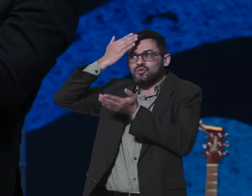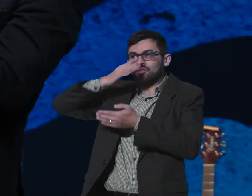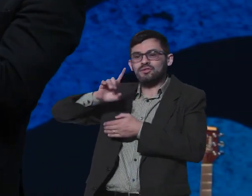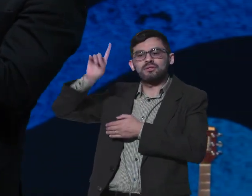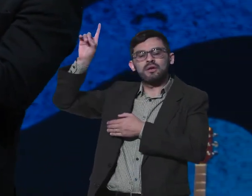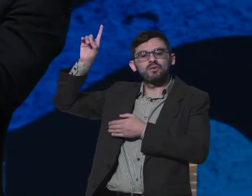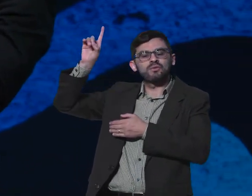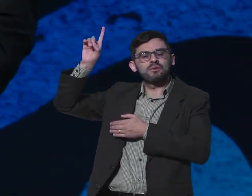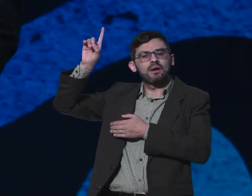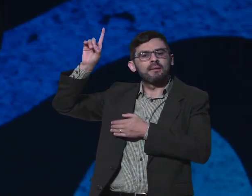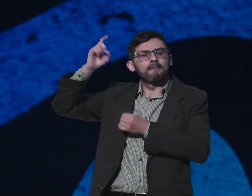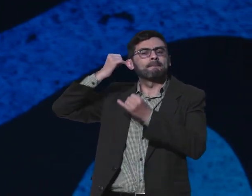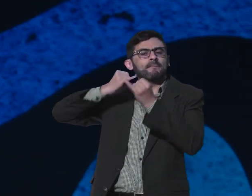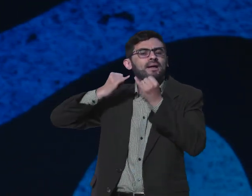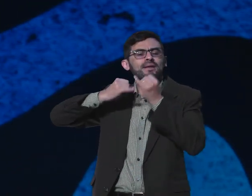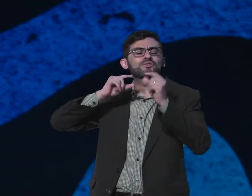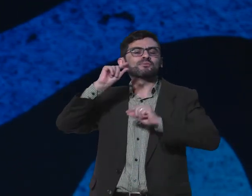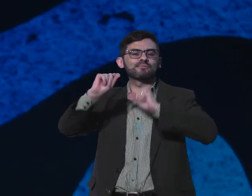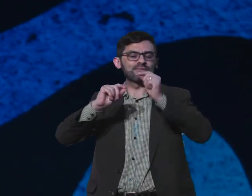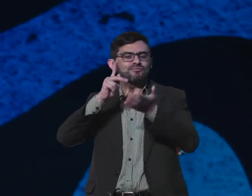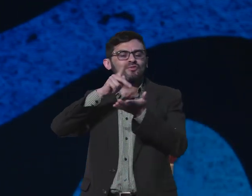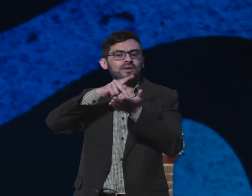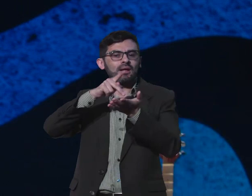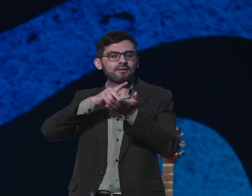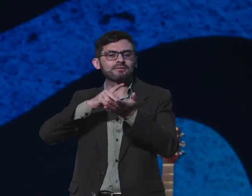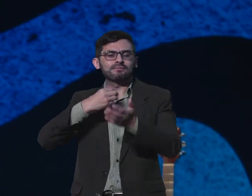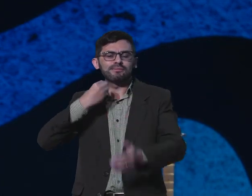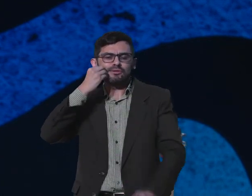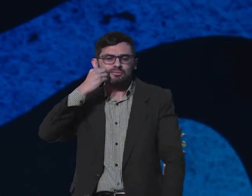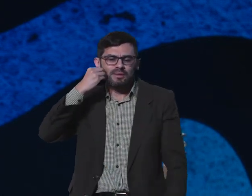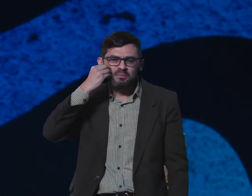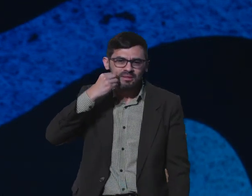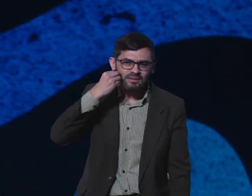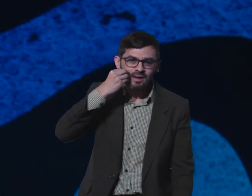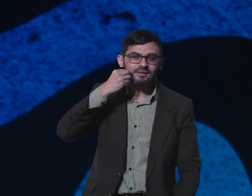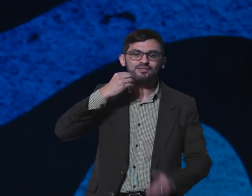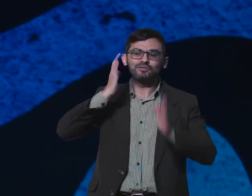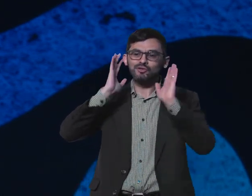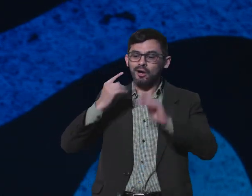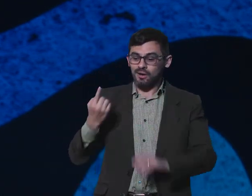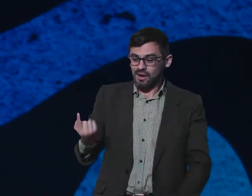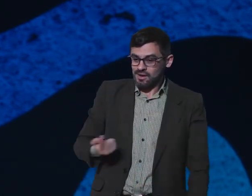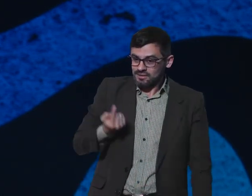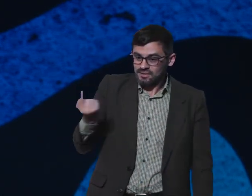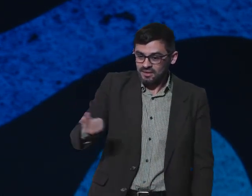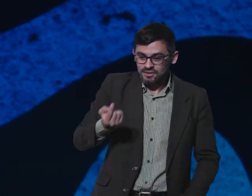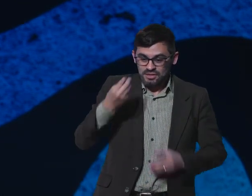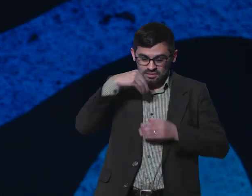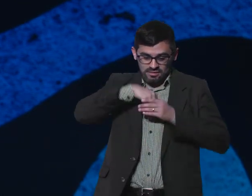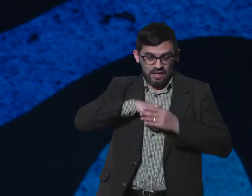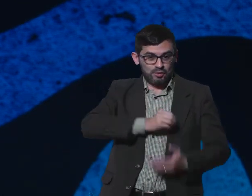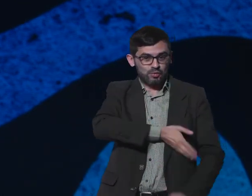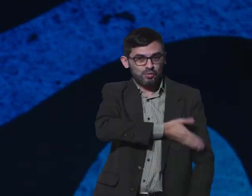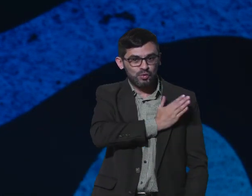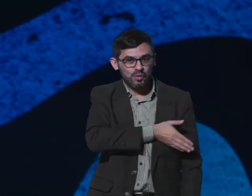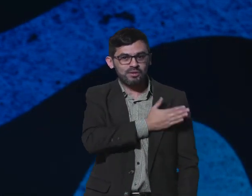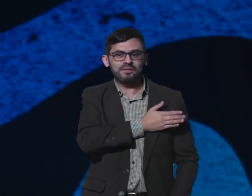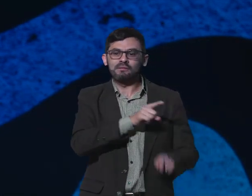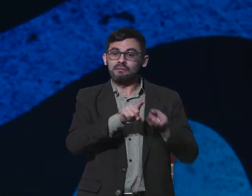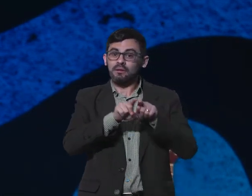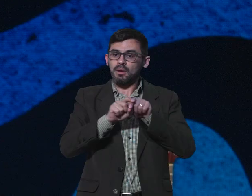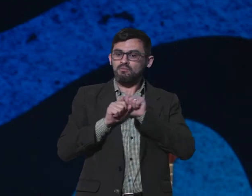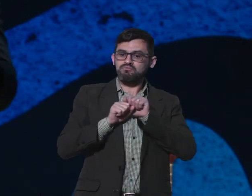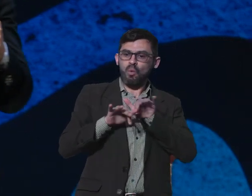como se você, de certa forma, vivesse a eternidade dentro do seu coração e